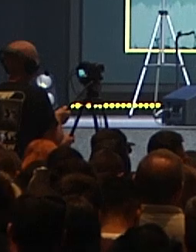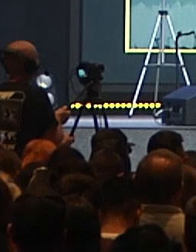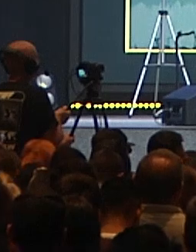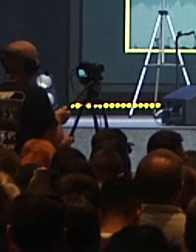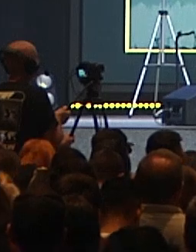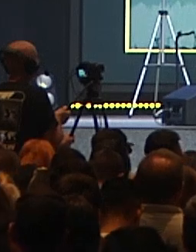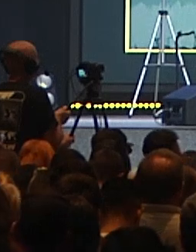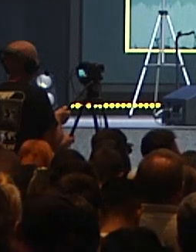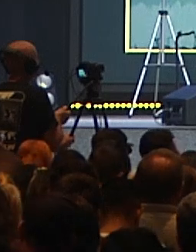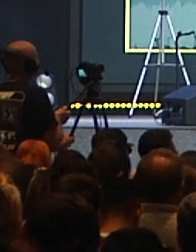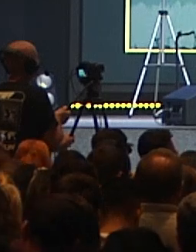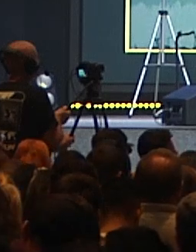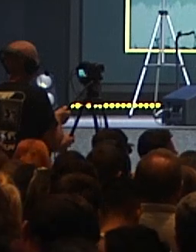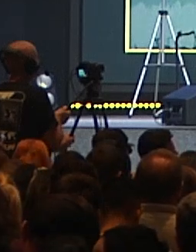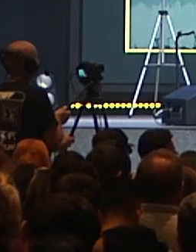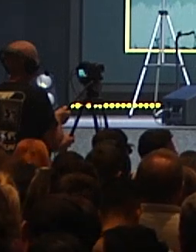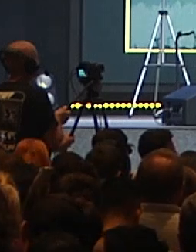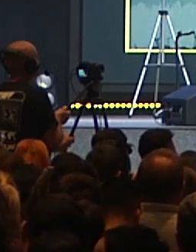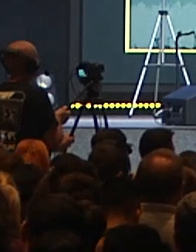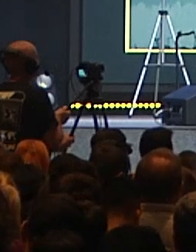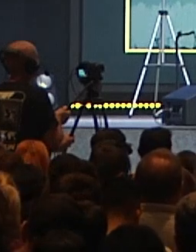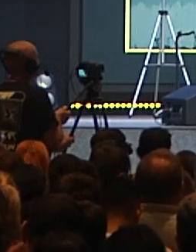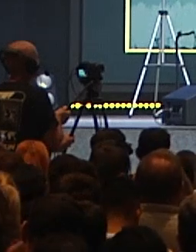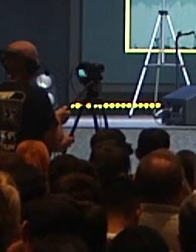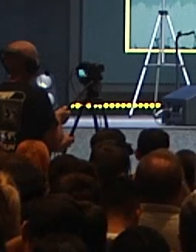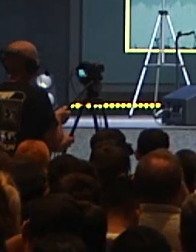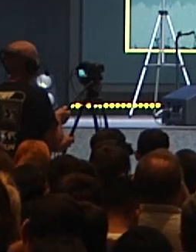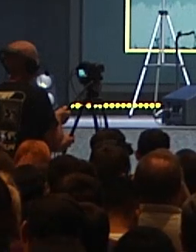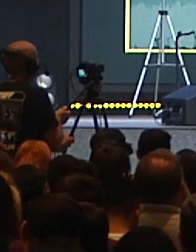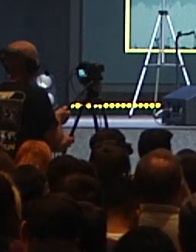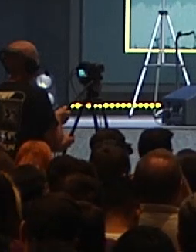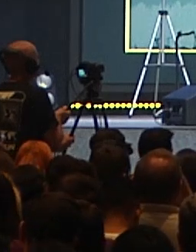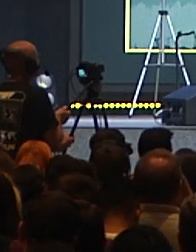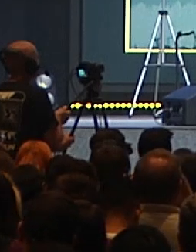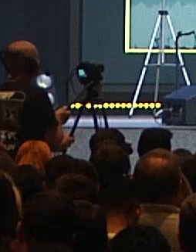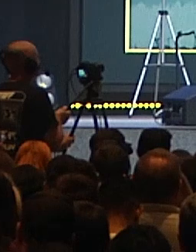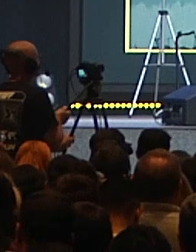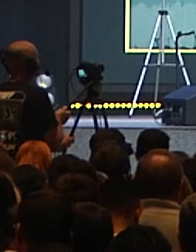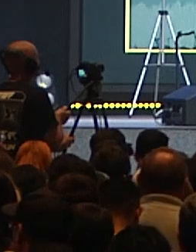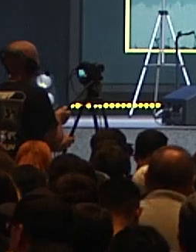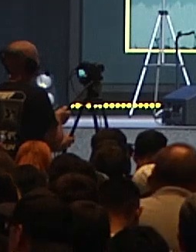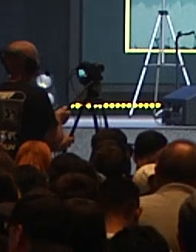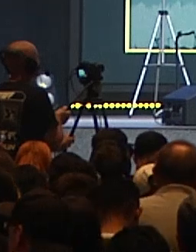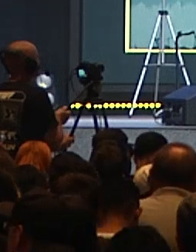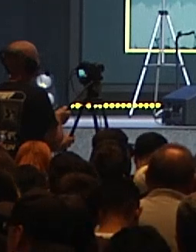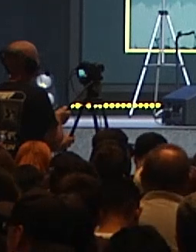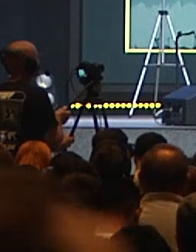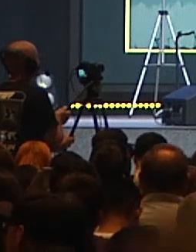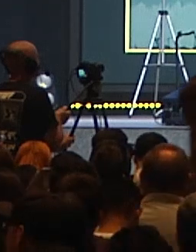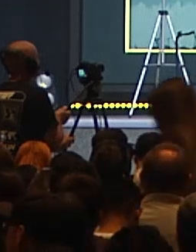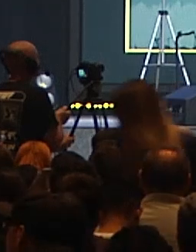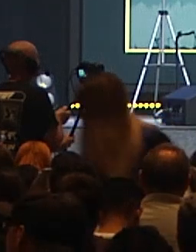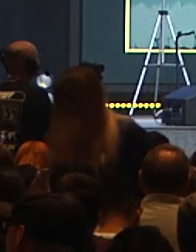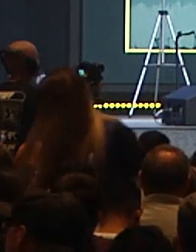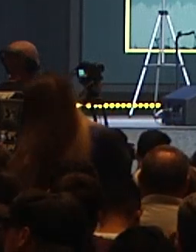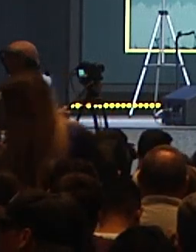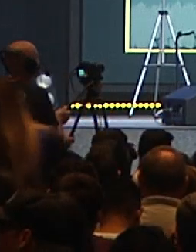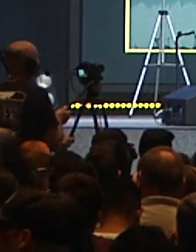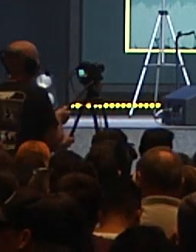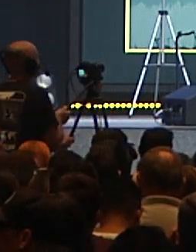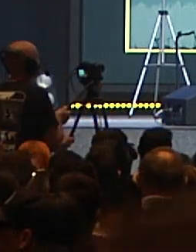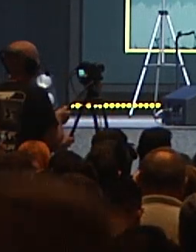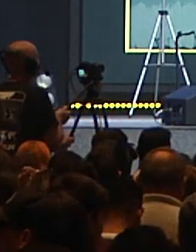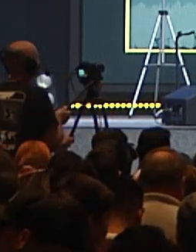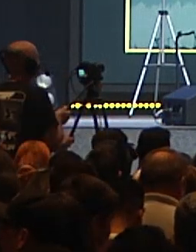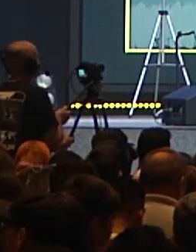os filhos de Moabe e os filhos de Amon, com algum dos